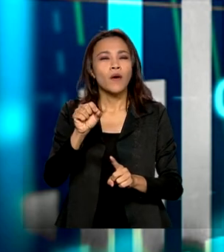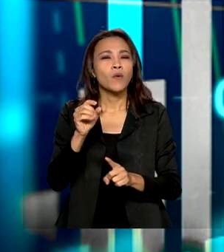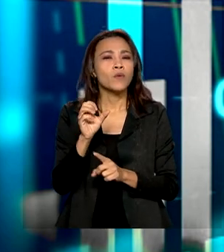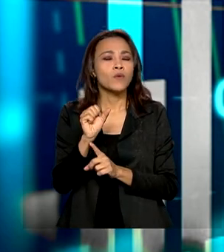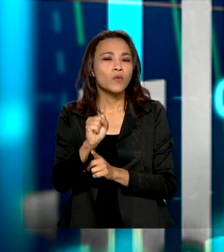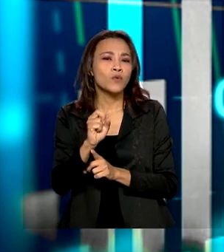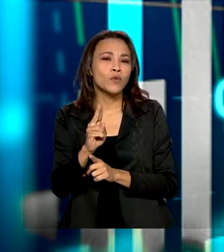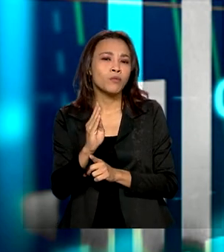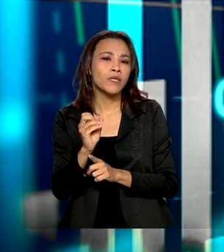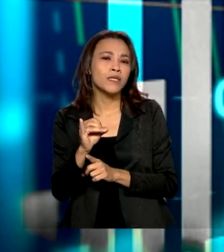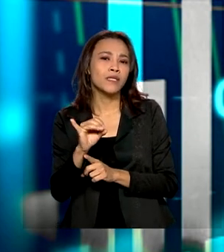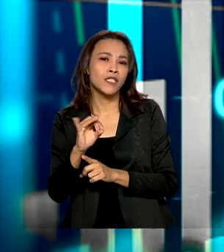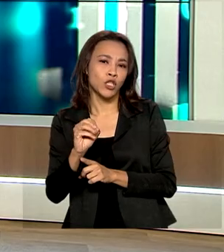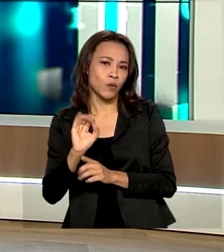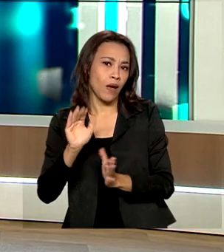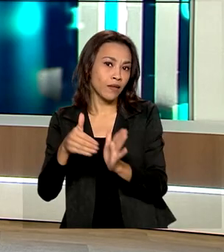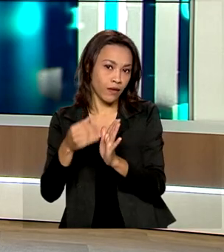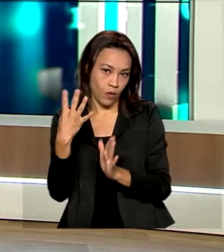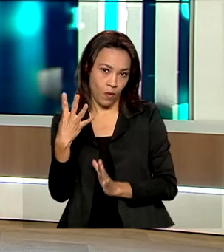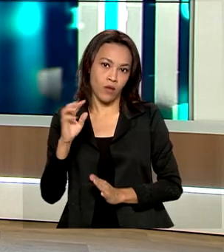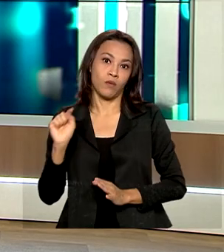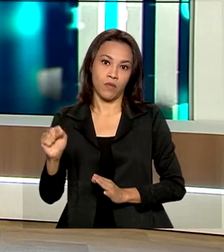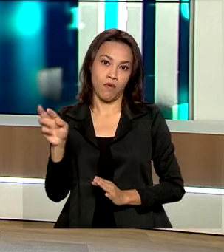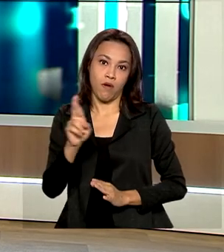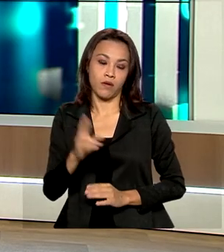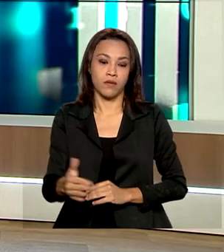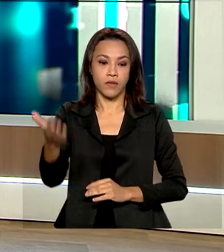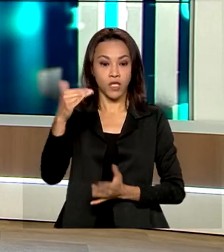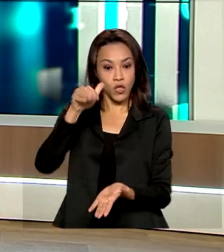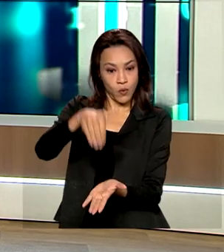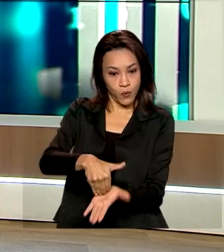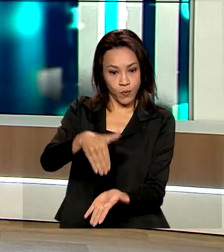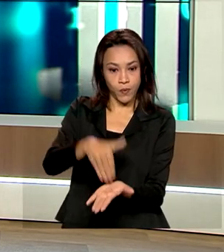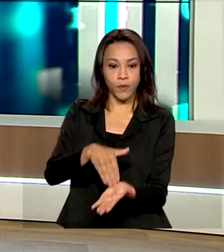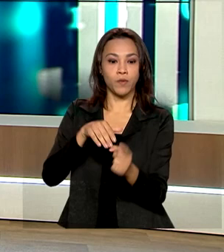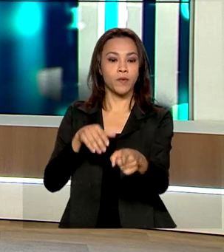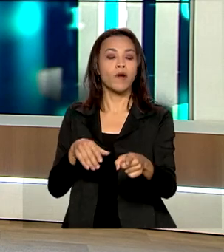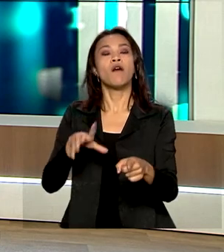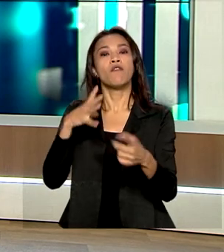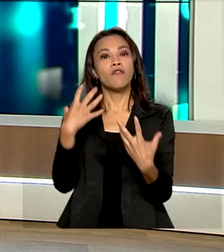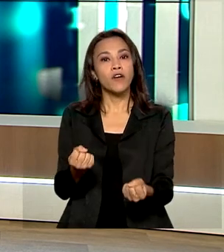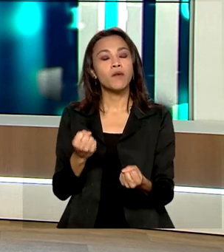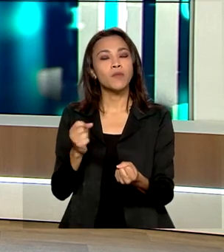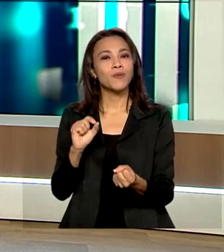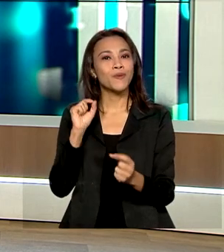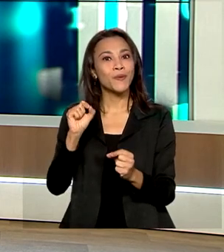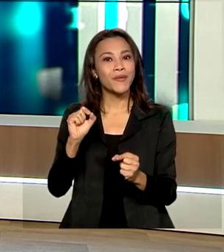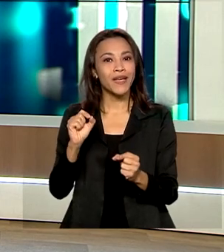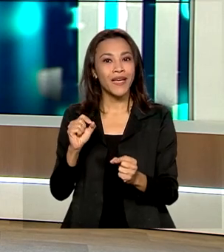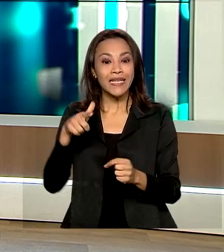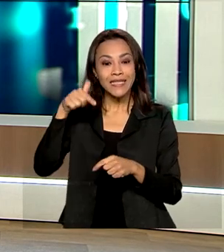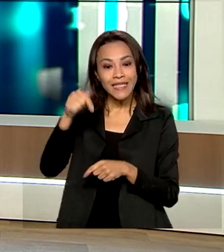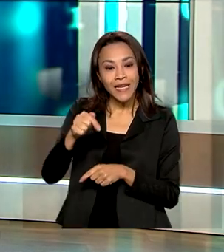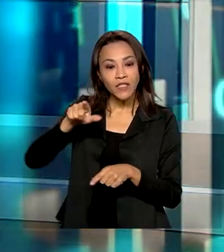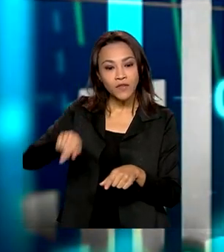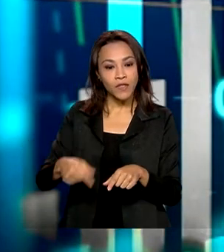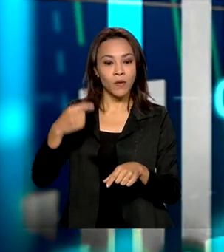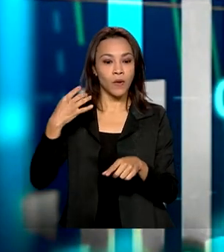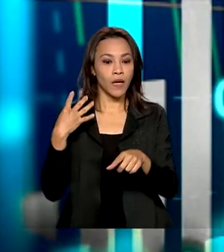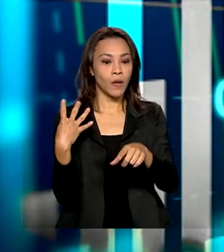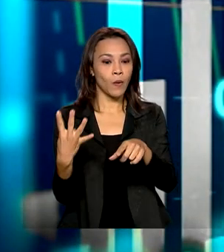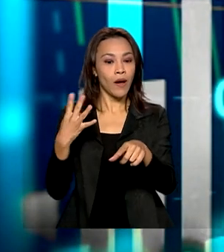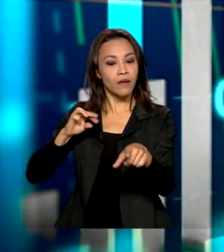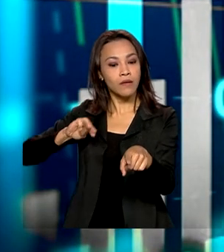subsídio para aqueles que ganham até r$ 4000 E finalmente não menos importante nós seremos a geração esperada de 7,4 milhões